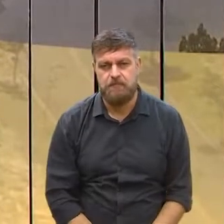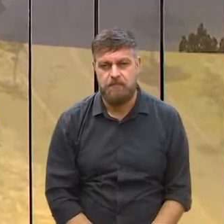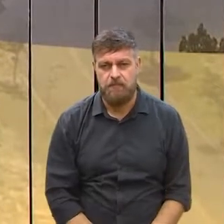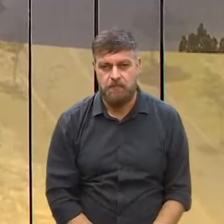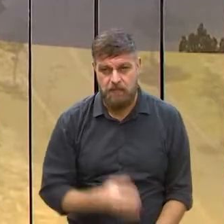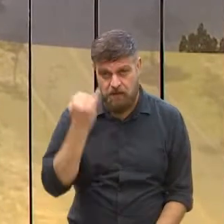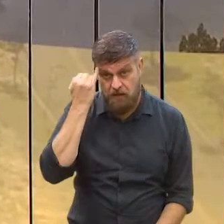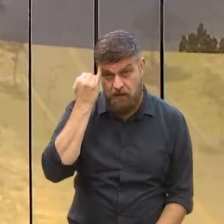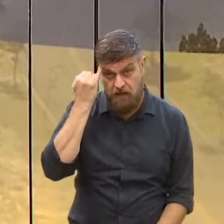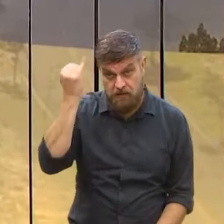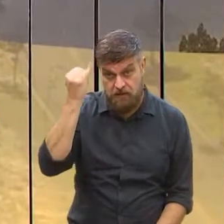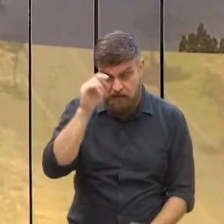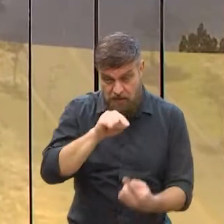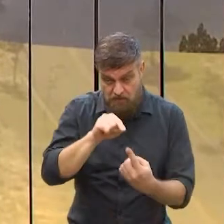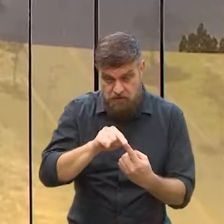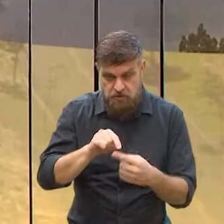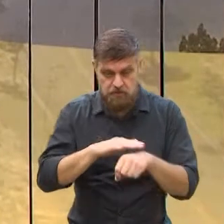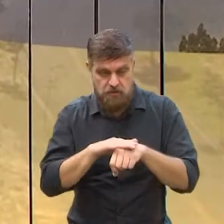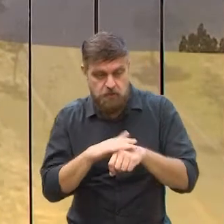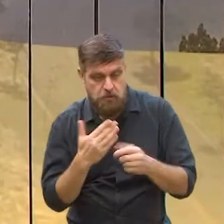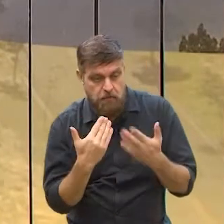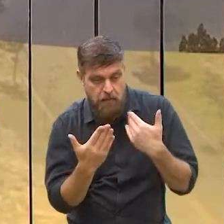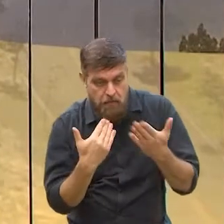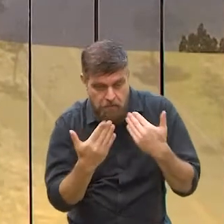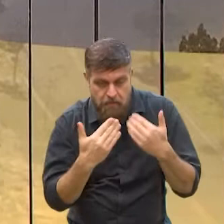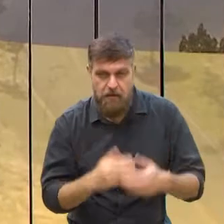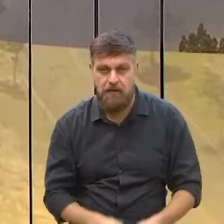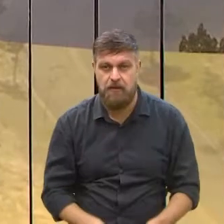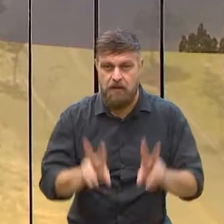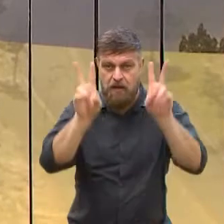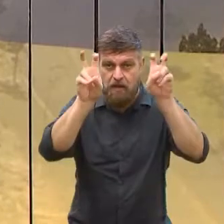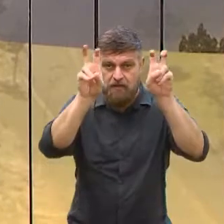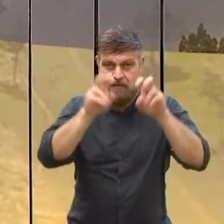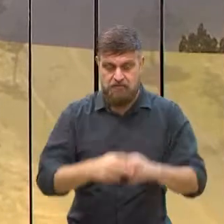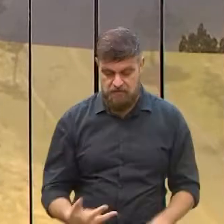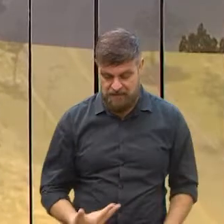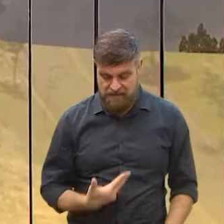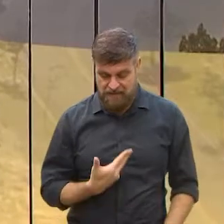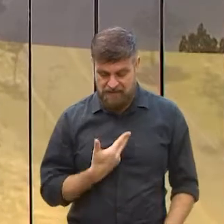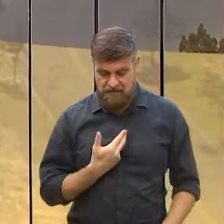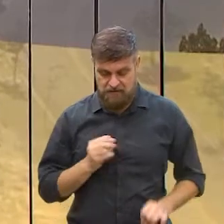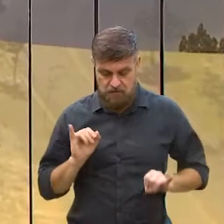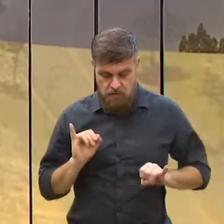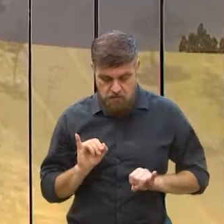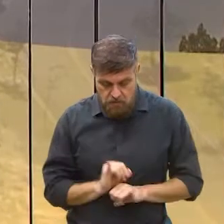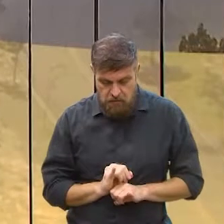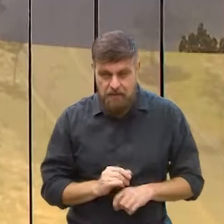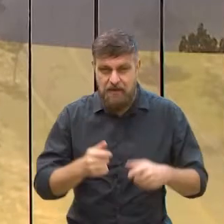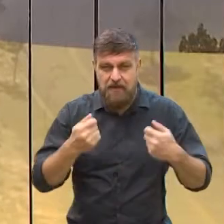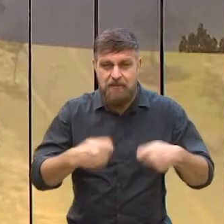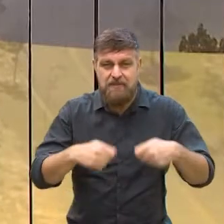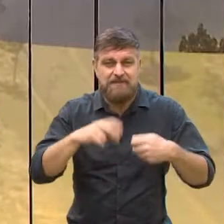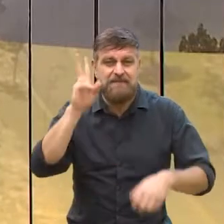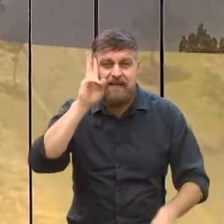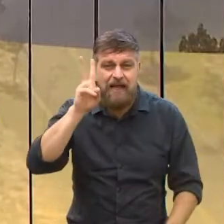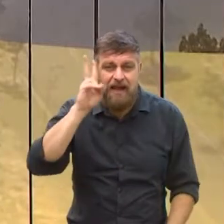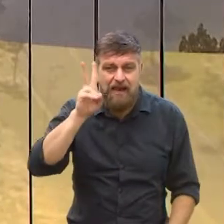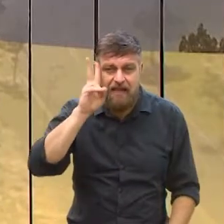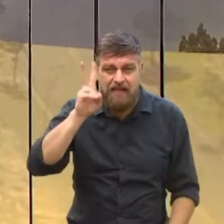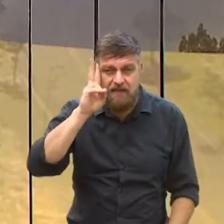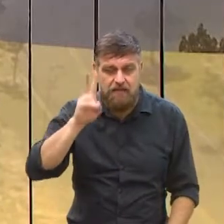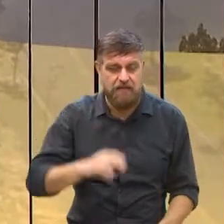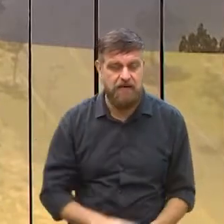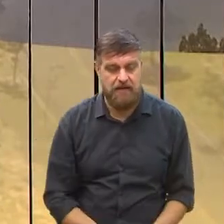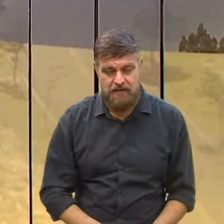a ideia nessa conversa é da cirurgia, né, claro, deve ser salientada, como você salientou bem